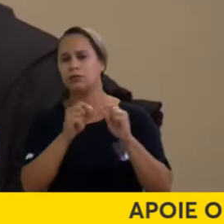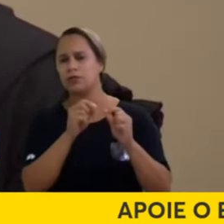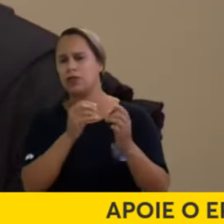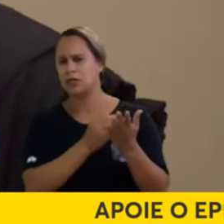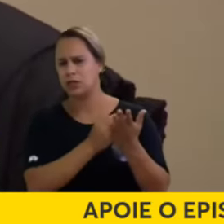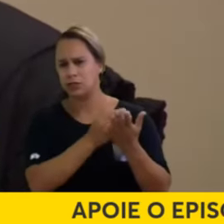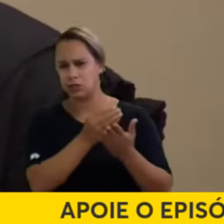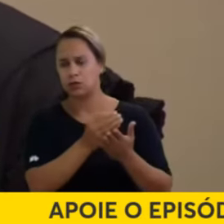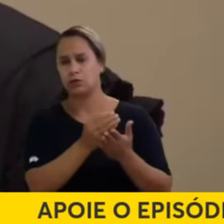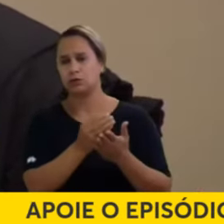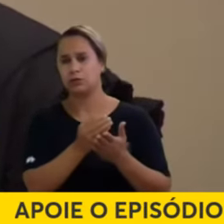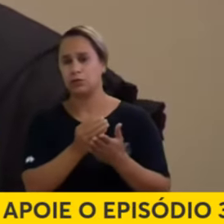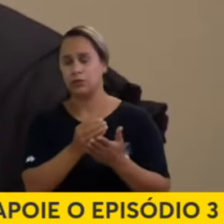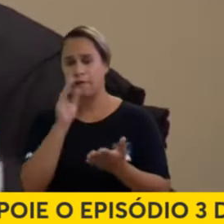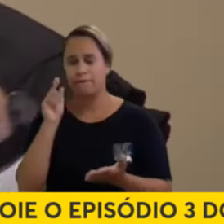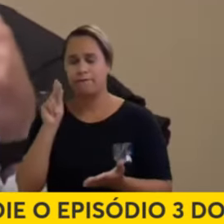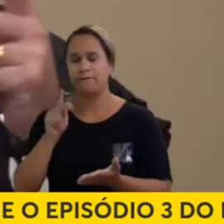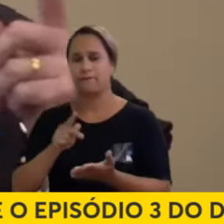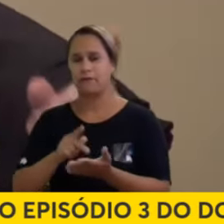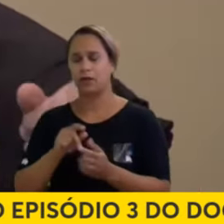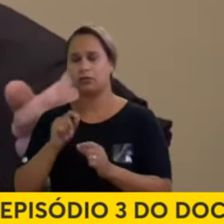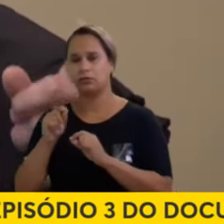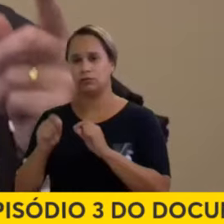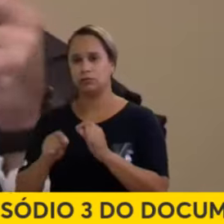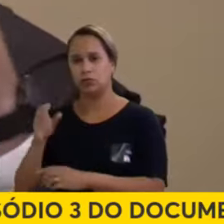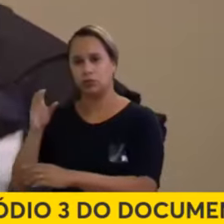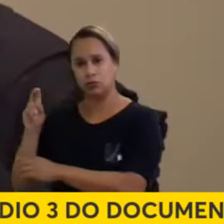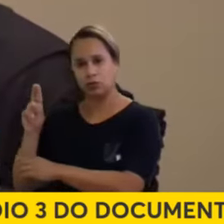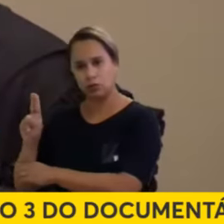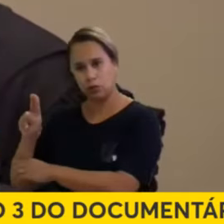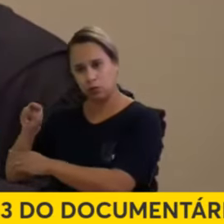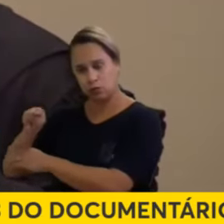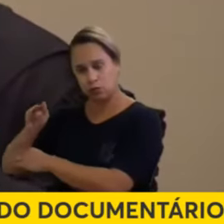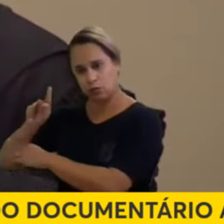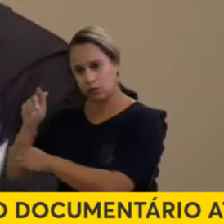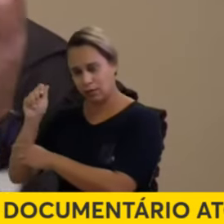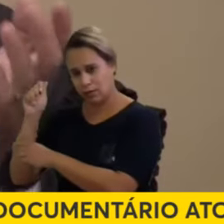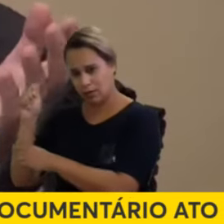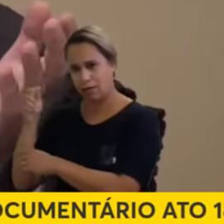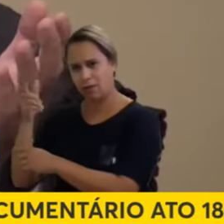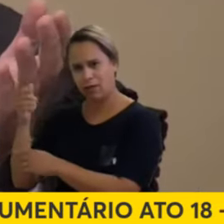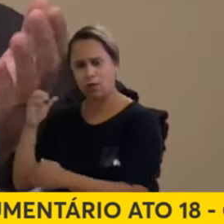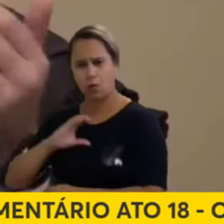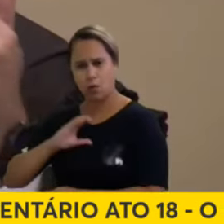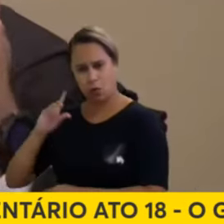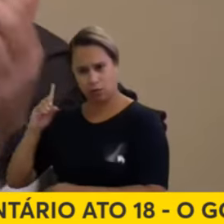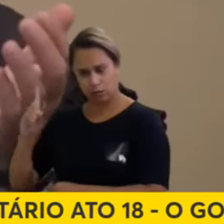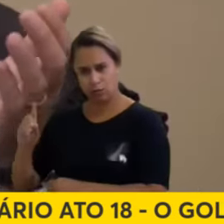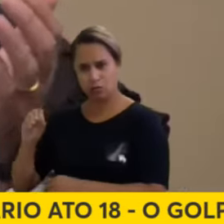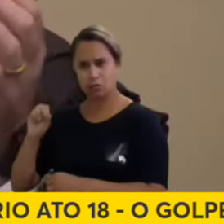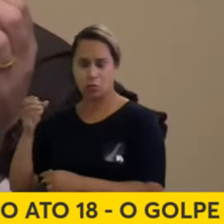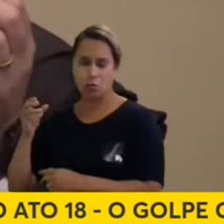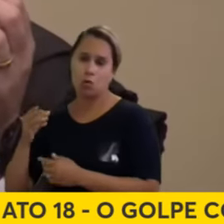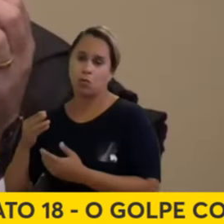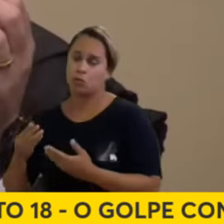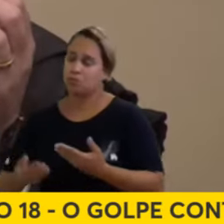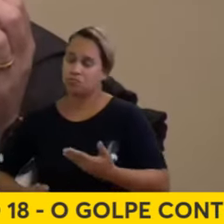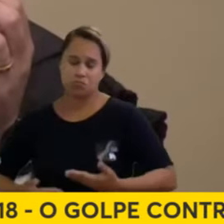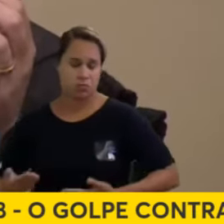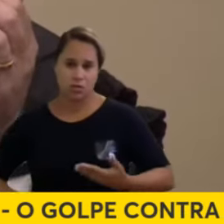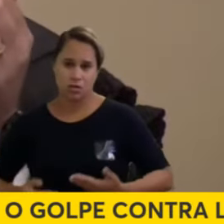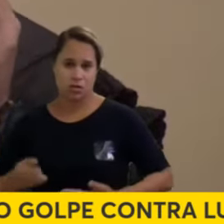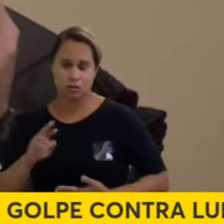Cunha no período de pré-campanha como coordenador ou articulador da pré-campanha e não como prestador de serviço tampouco como para